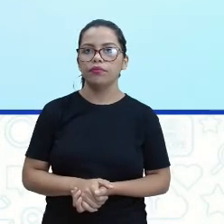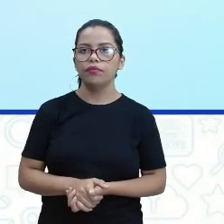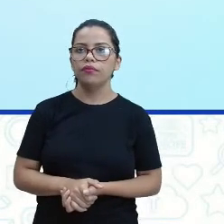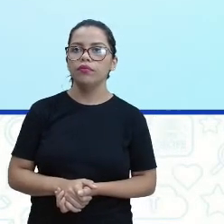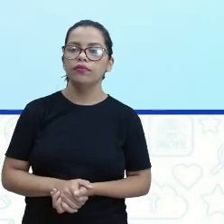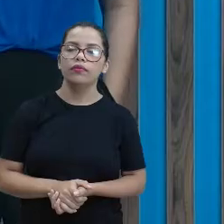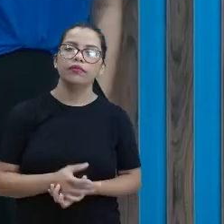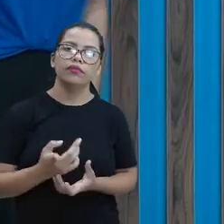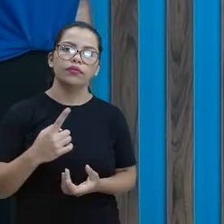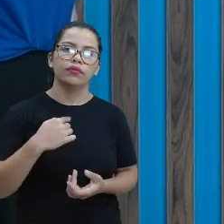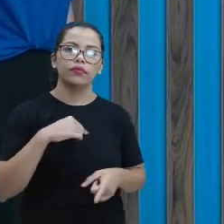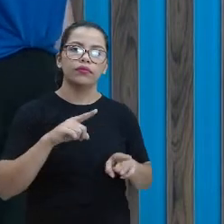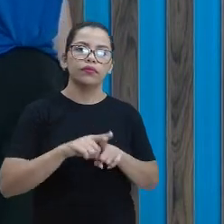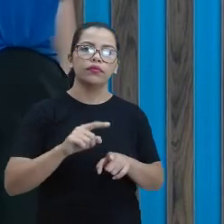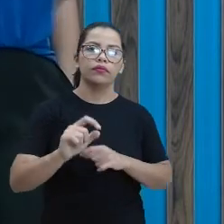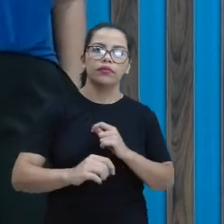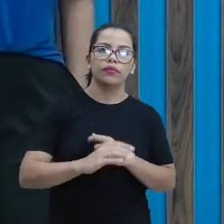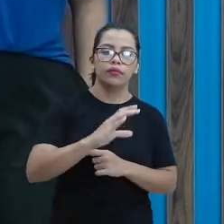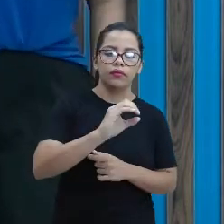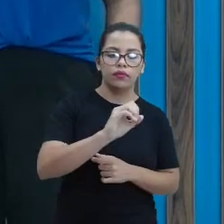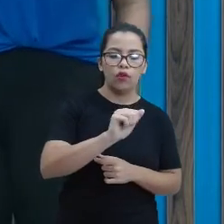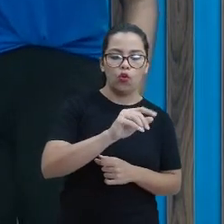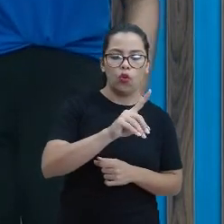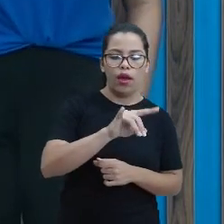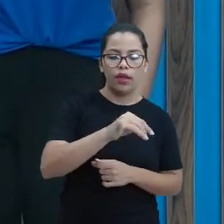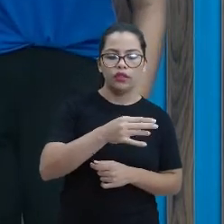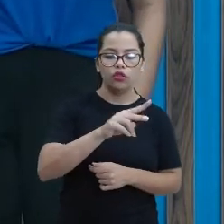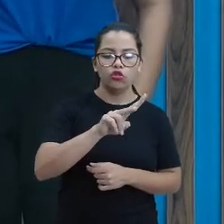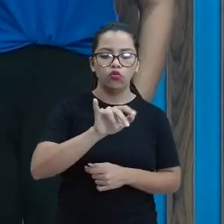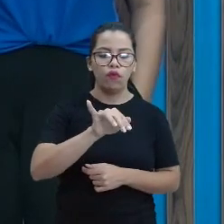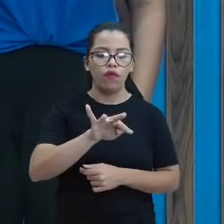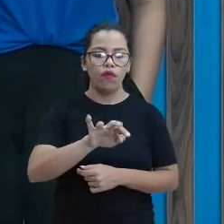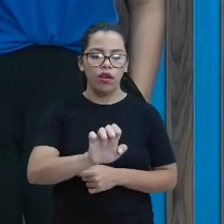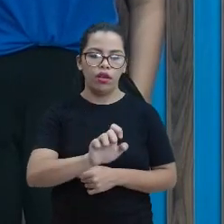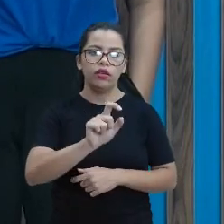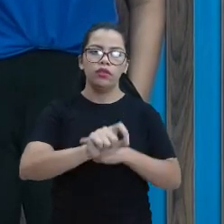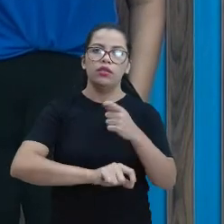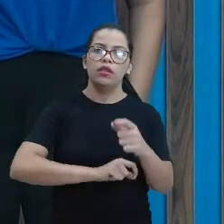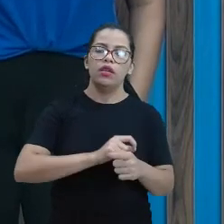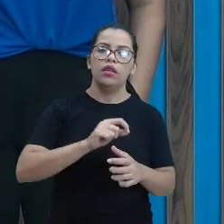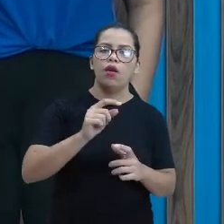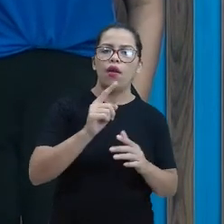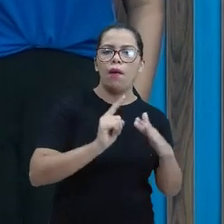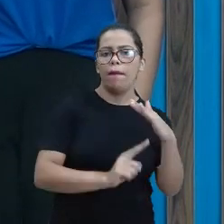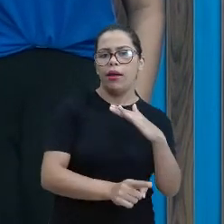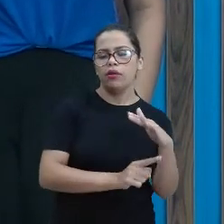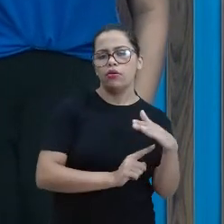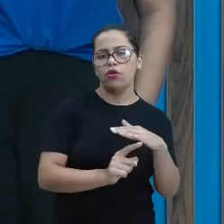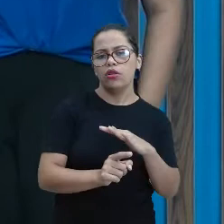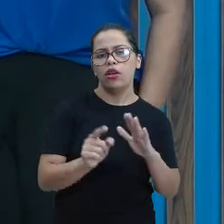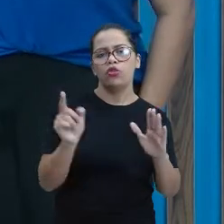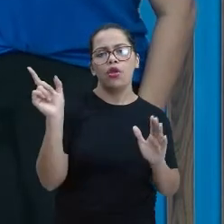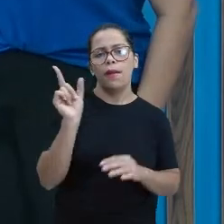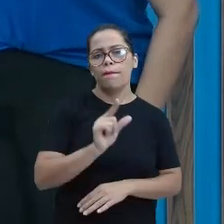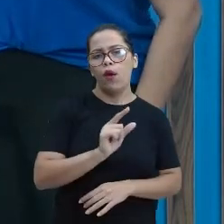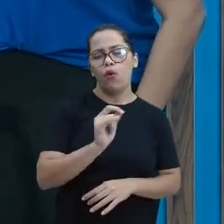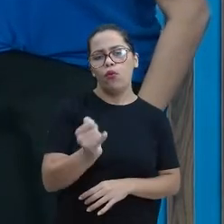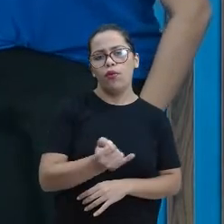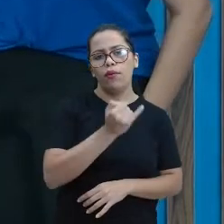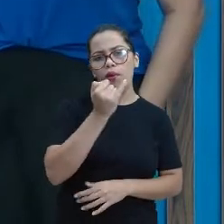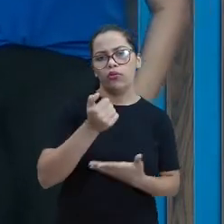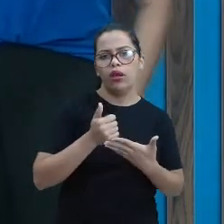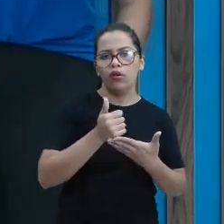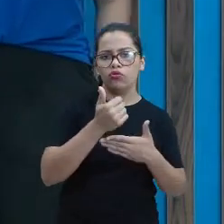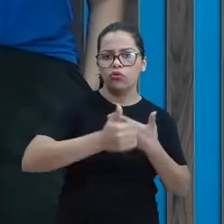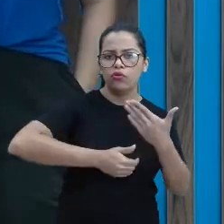tem também o coadjuvante, que é um personagem de menor importância, mas que está presente na trama, né? Ajuda